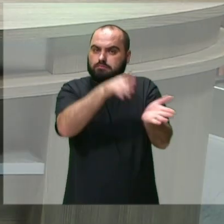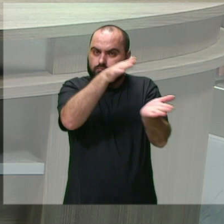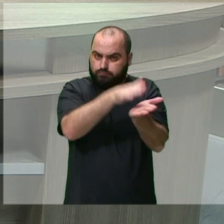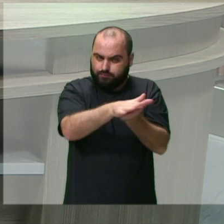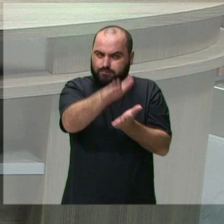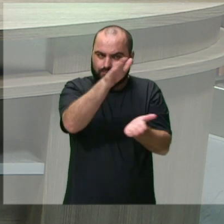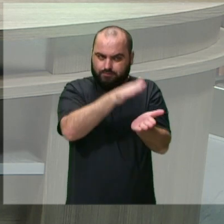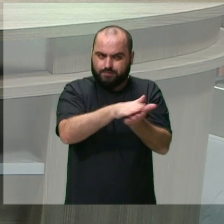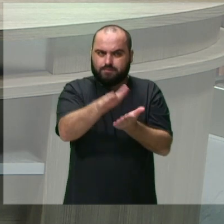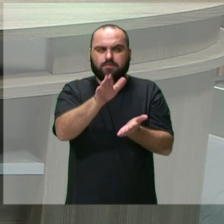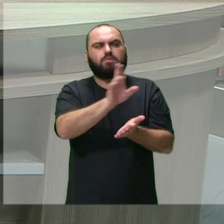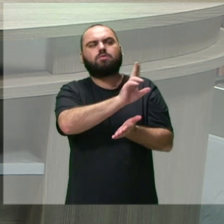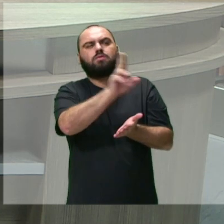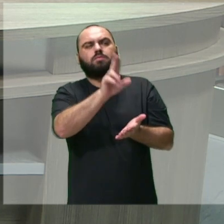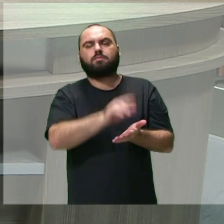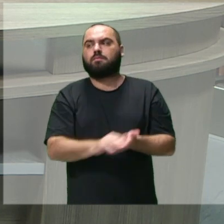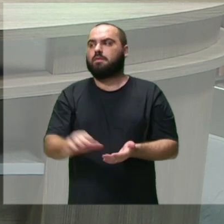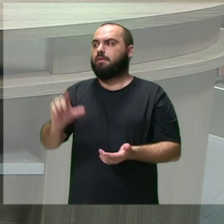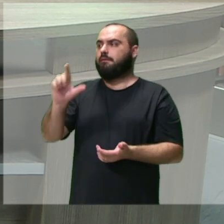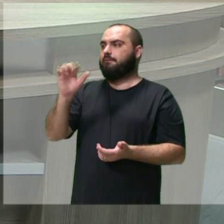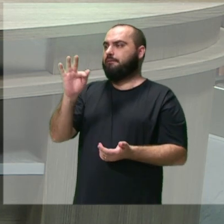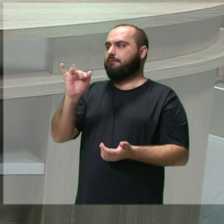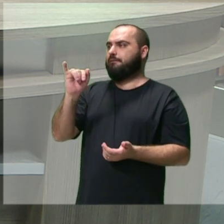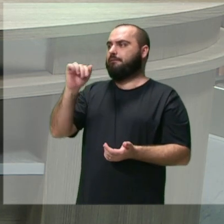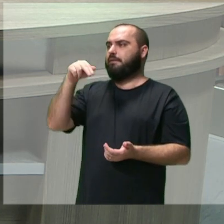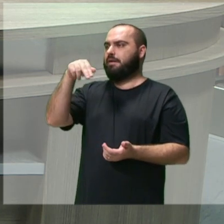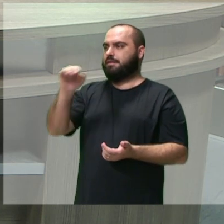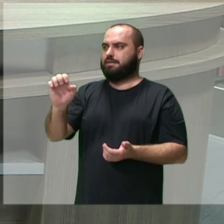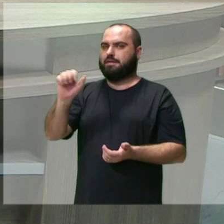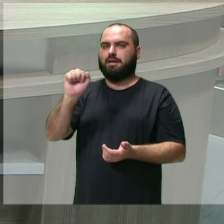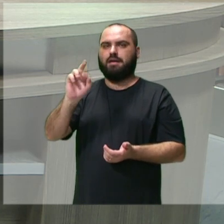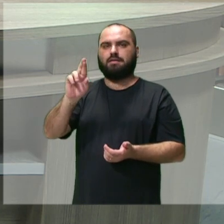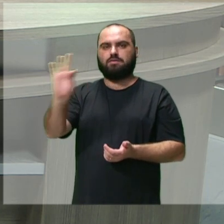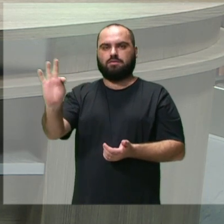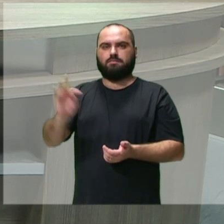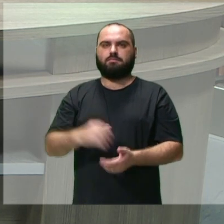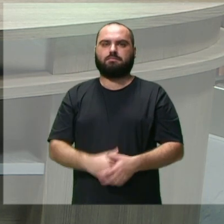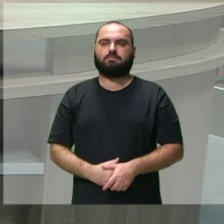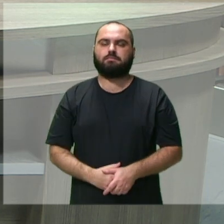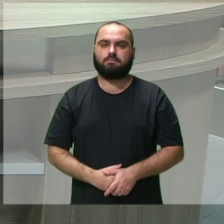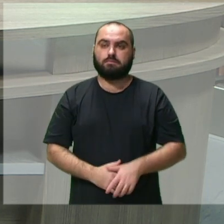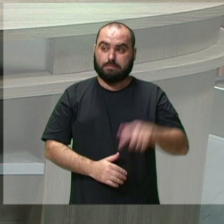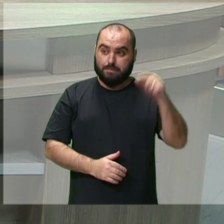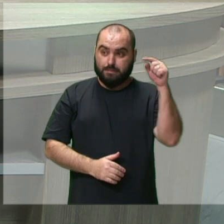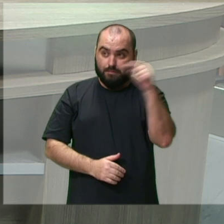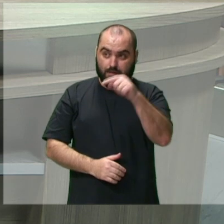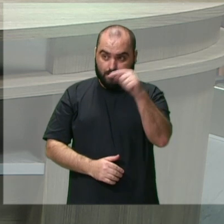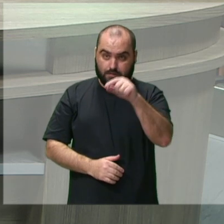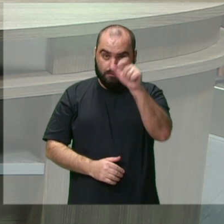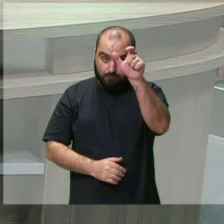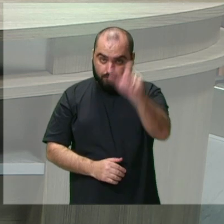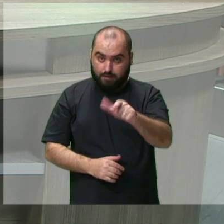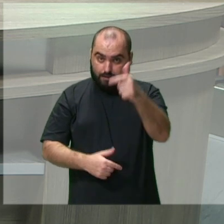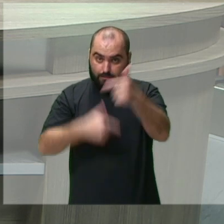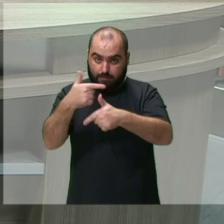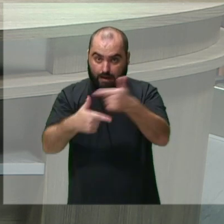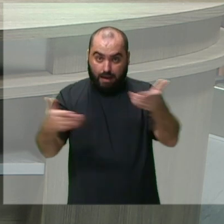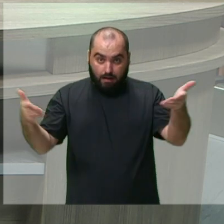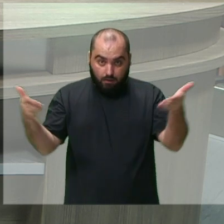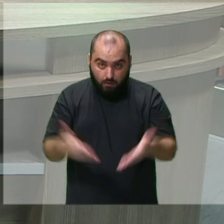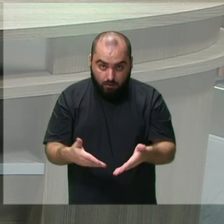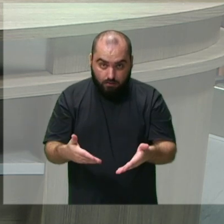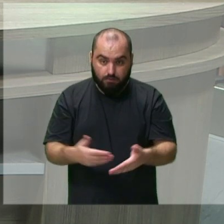impressões, né? Como é que chama? Fine Art. Fine Art. Esse é o que você está trabalhando agora, digamos